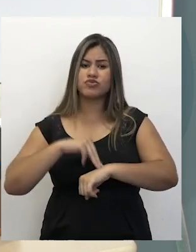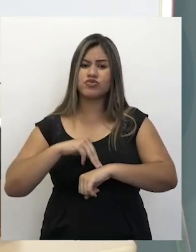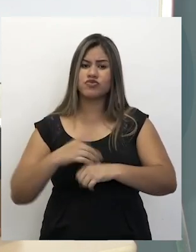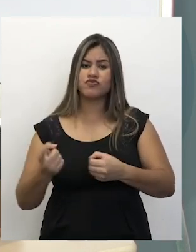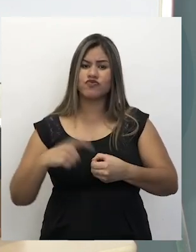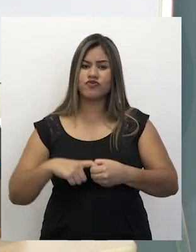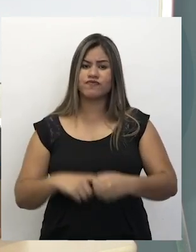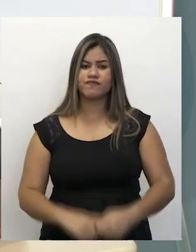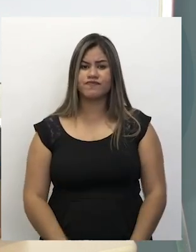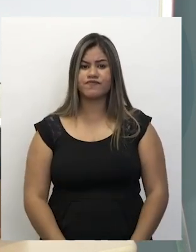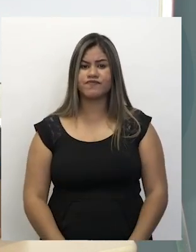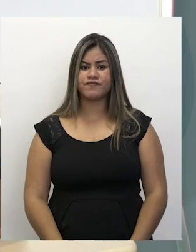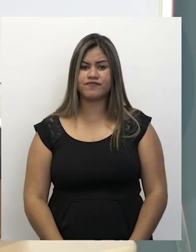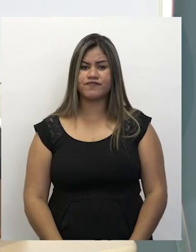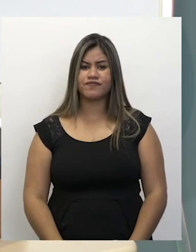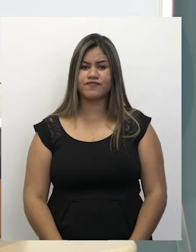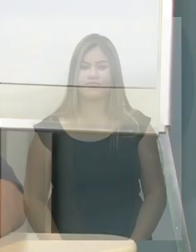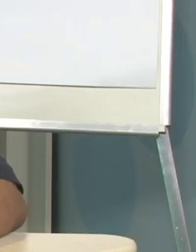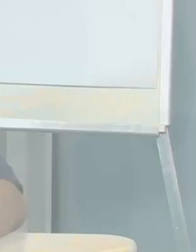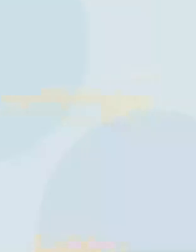minuto e já voltamos